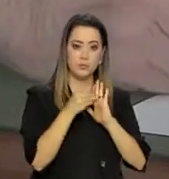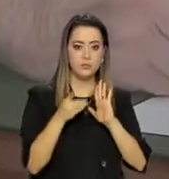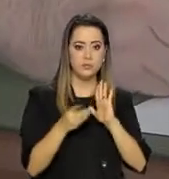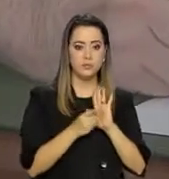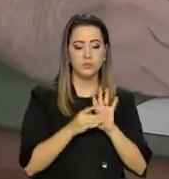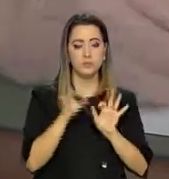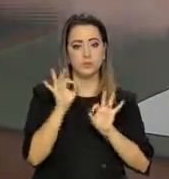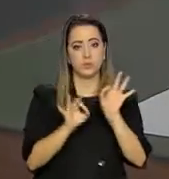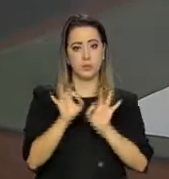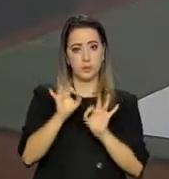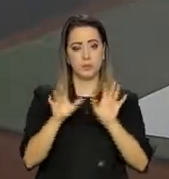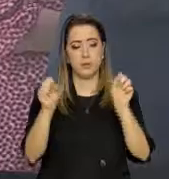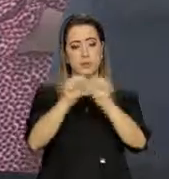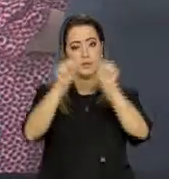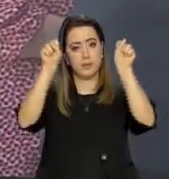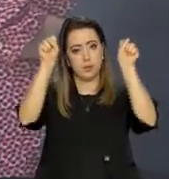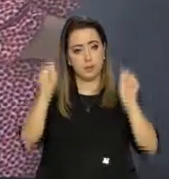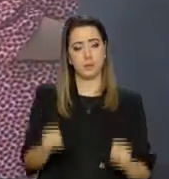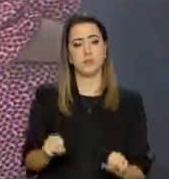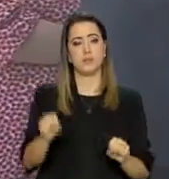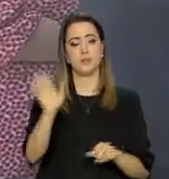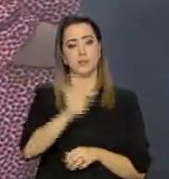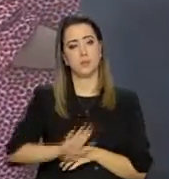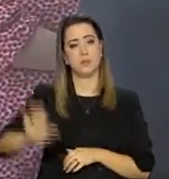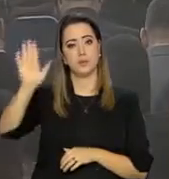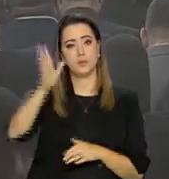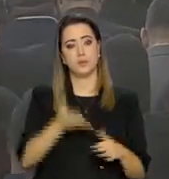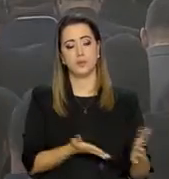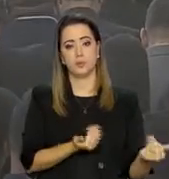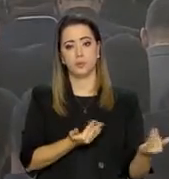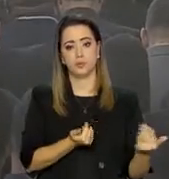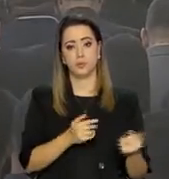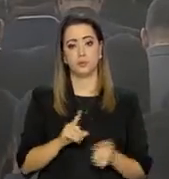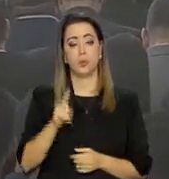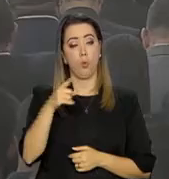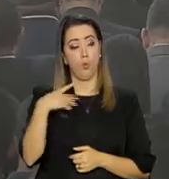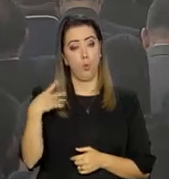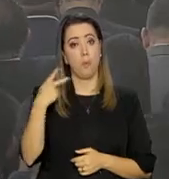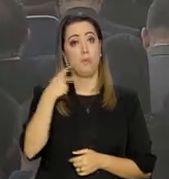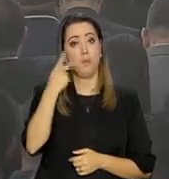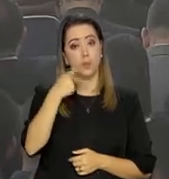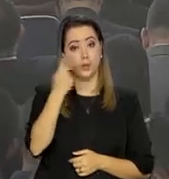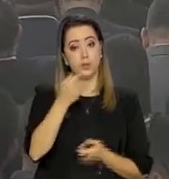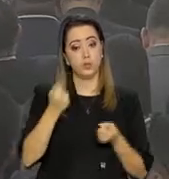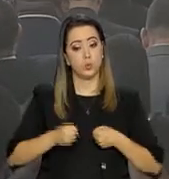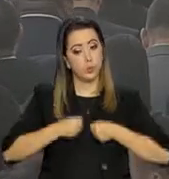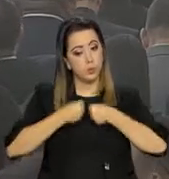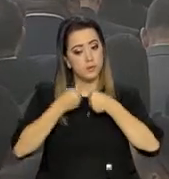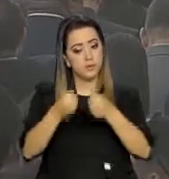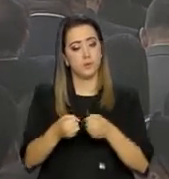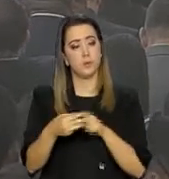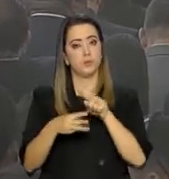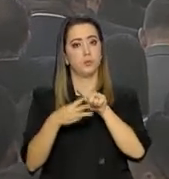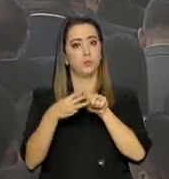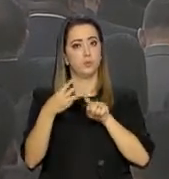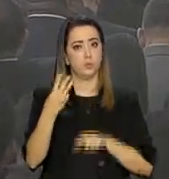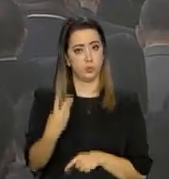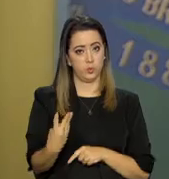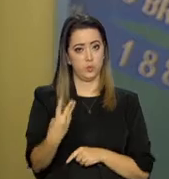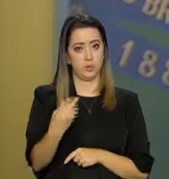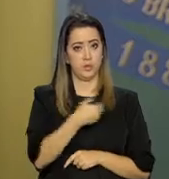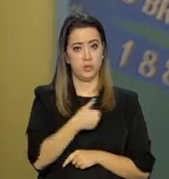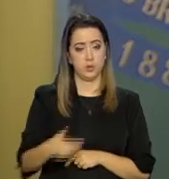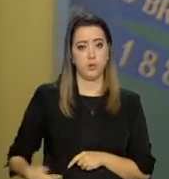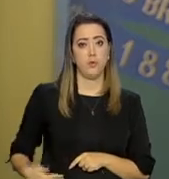do Sistema Nacional de Juventude, o SINAJUVE. Um modelo que articula esforços dos três entes de